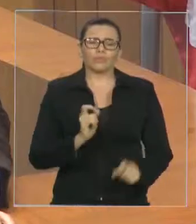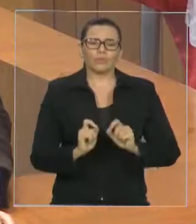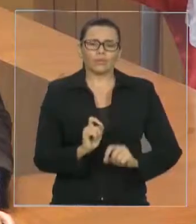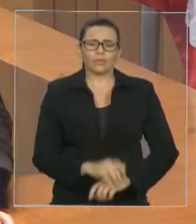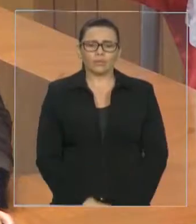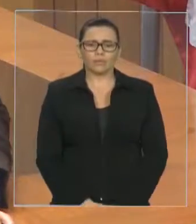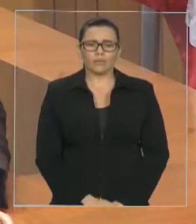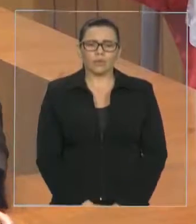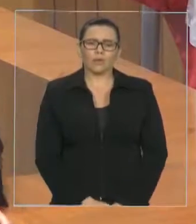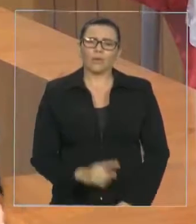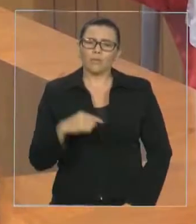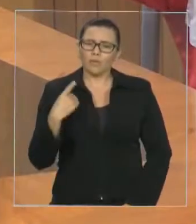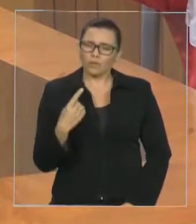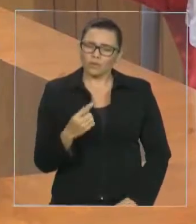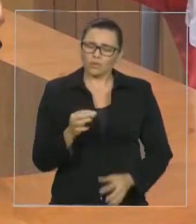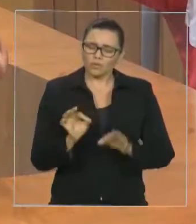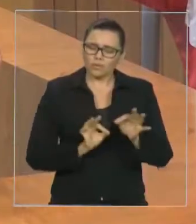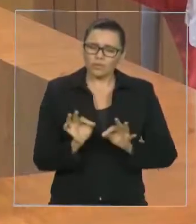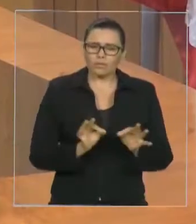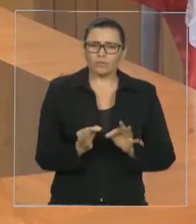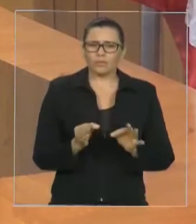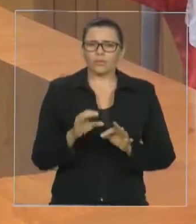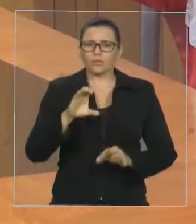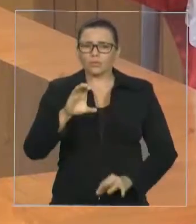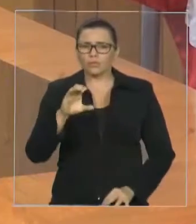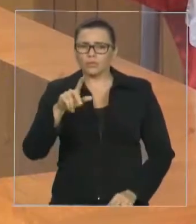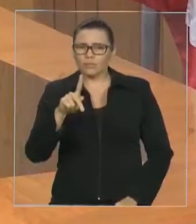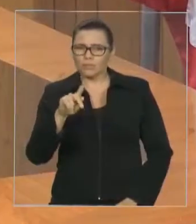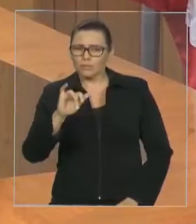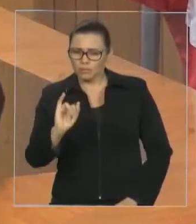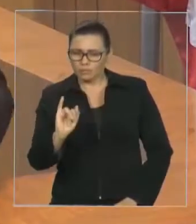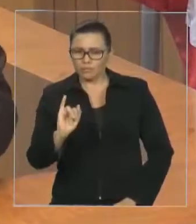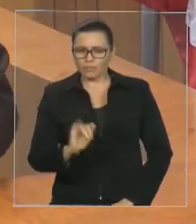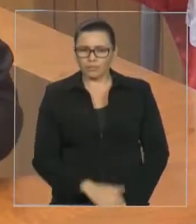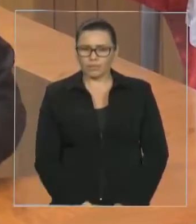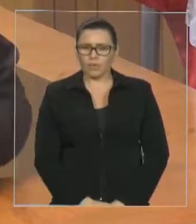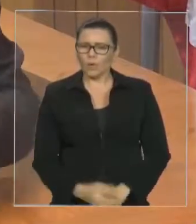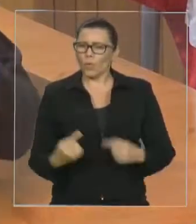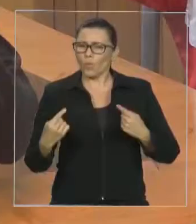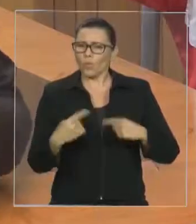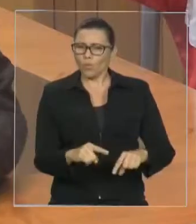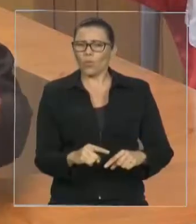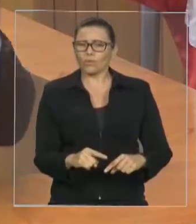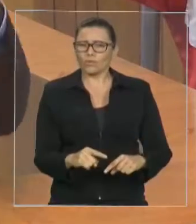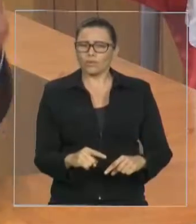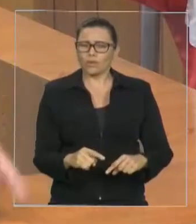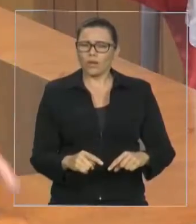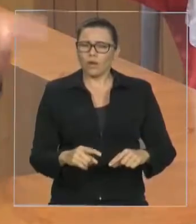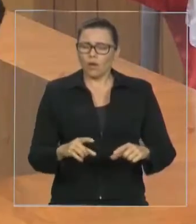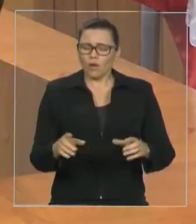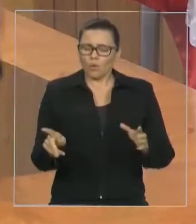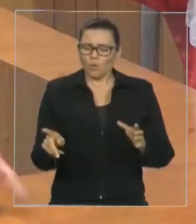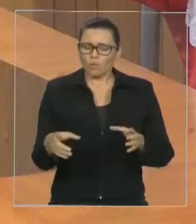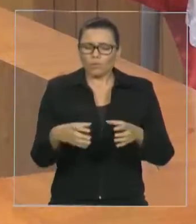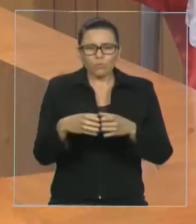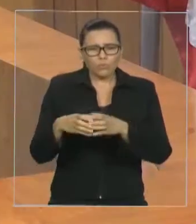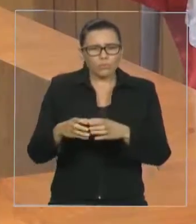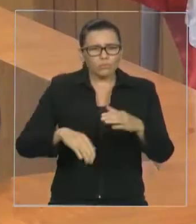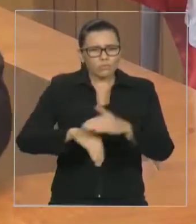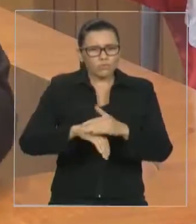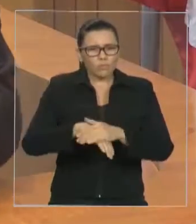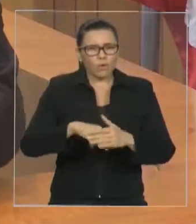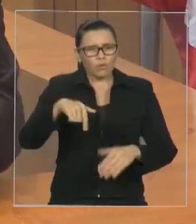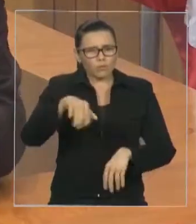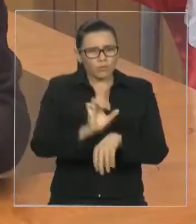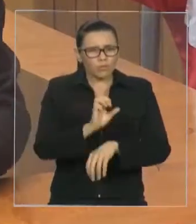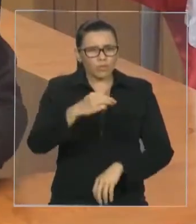não. É contra a federação. É para apurar possíveis desmandos, desvio,